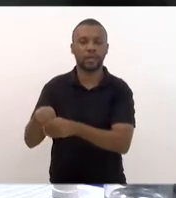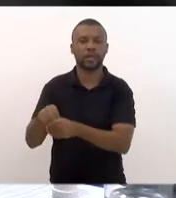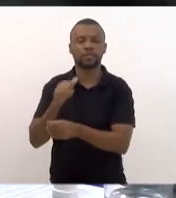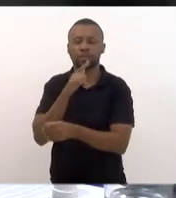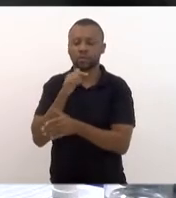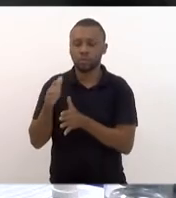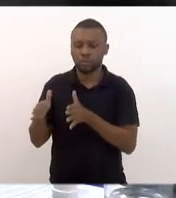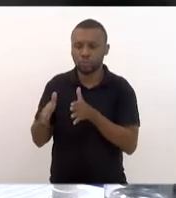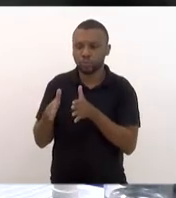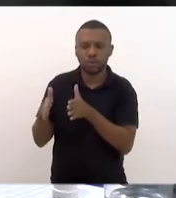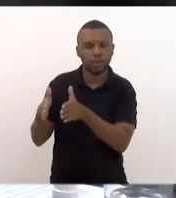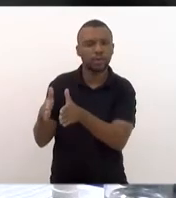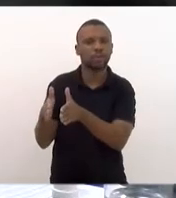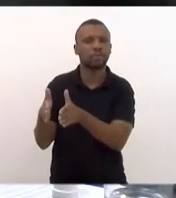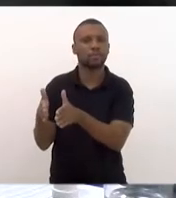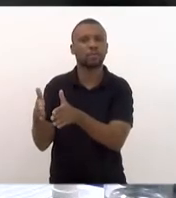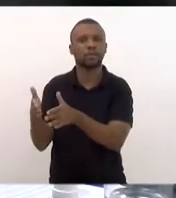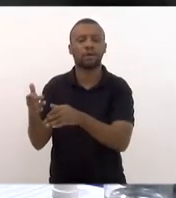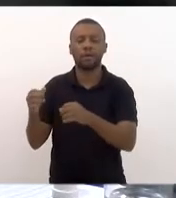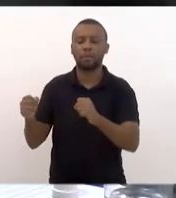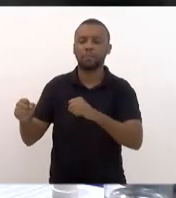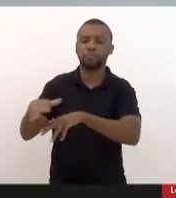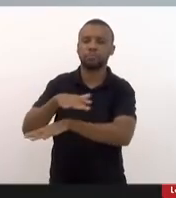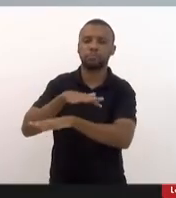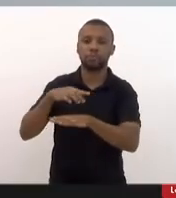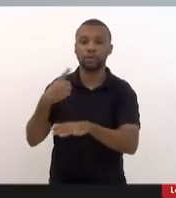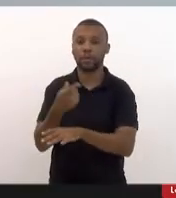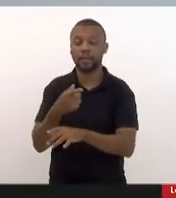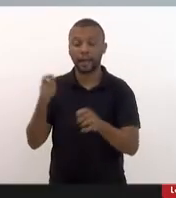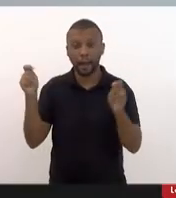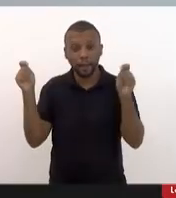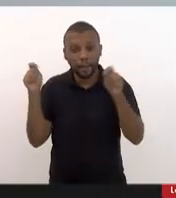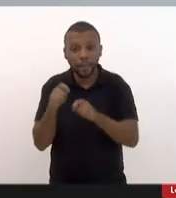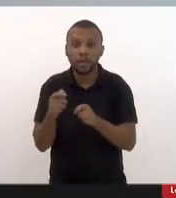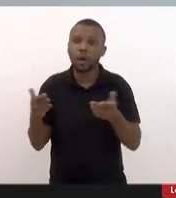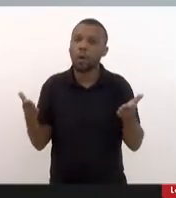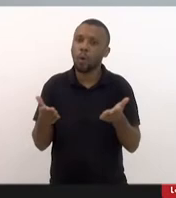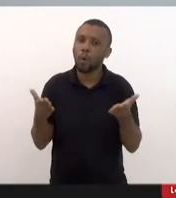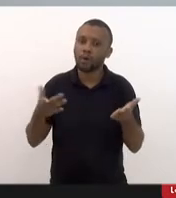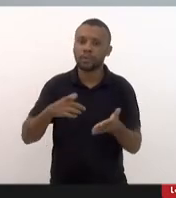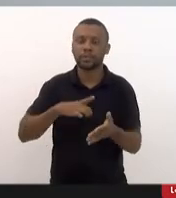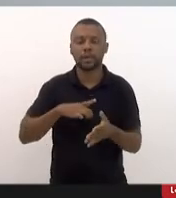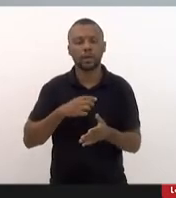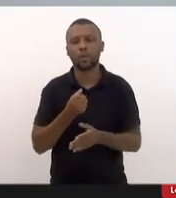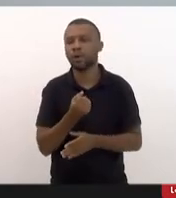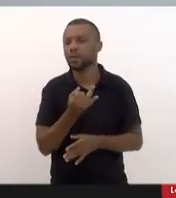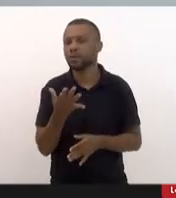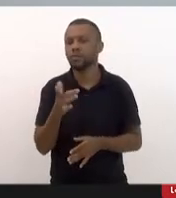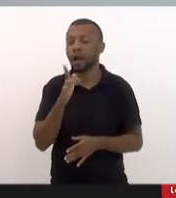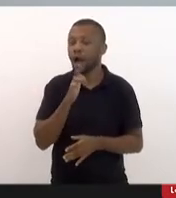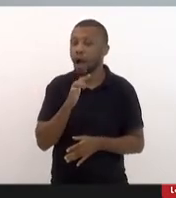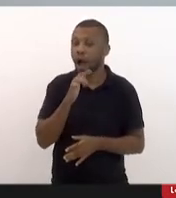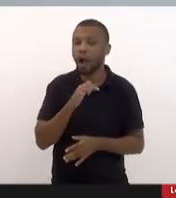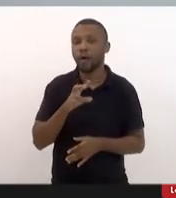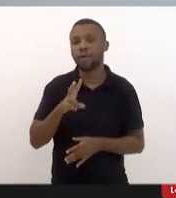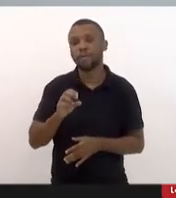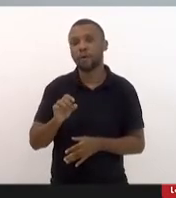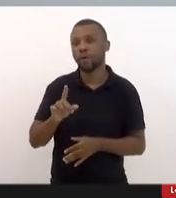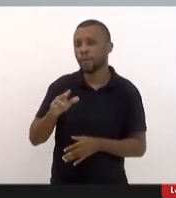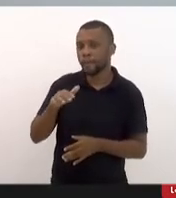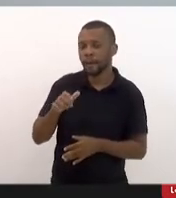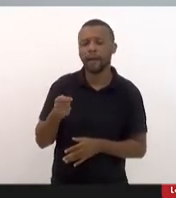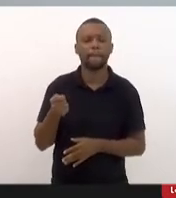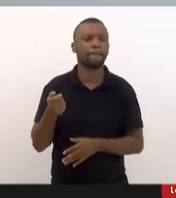bairros, sendo que a nossa capacidade antes, né, era uma quantitativa de água, o volume que nós recebíamos era um